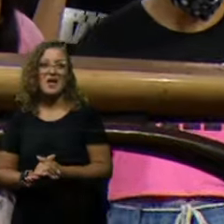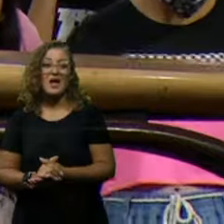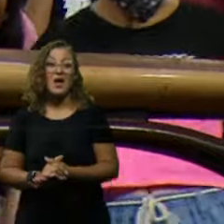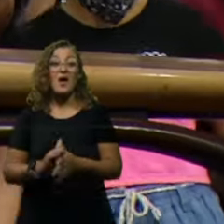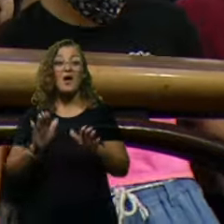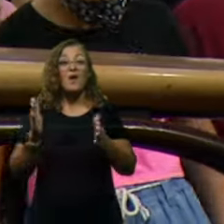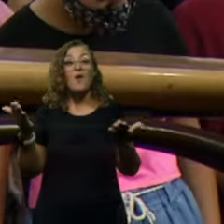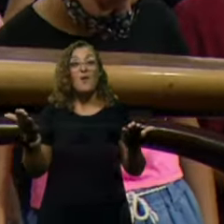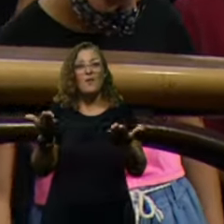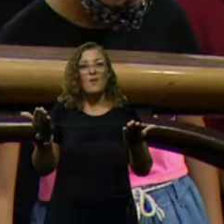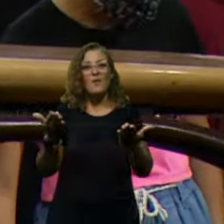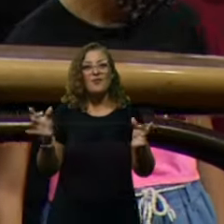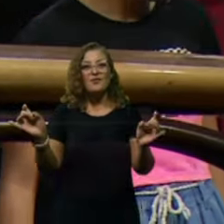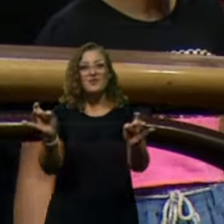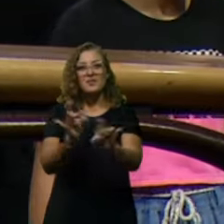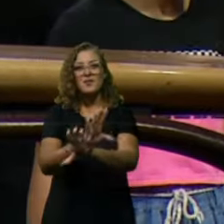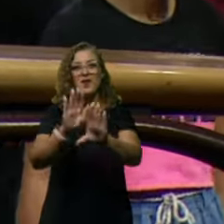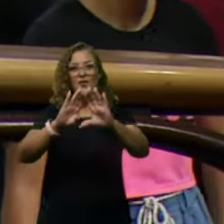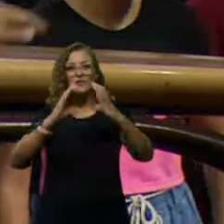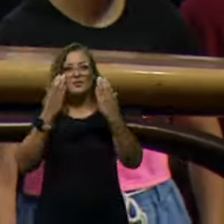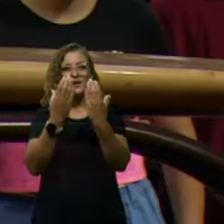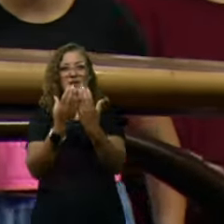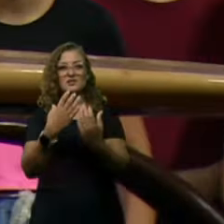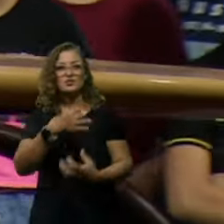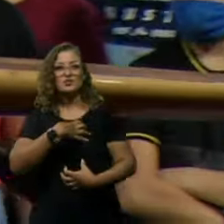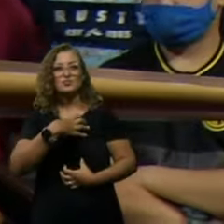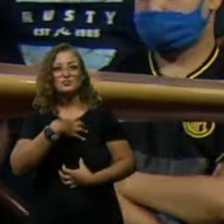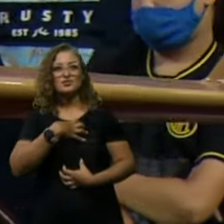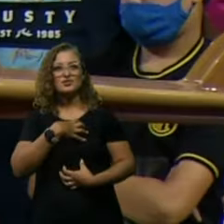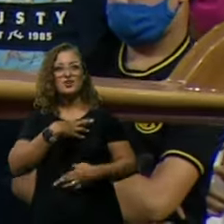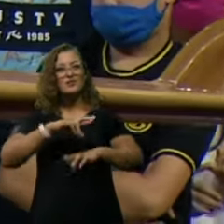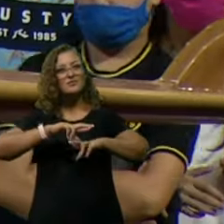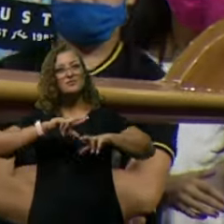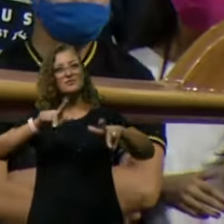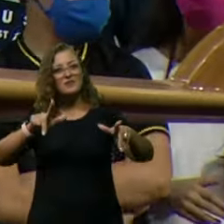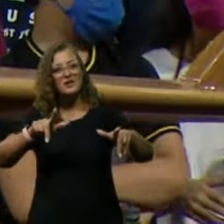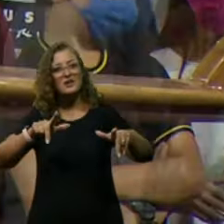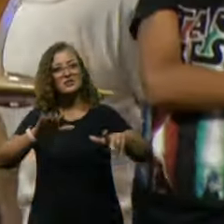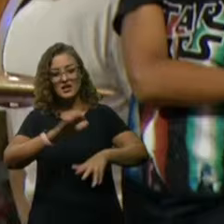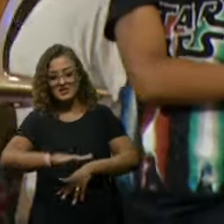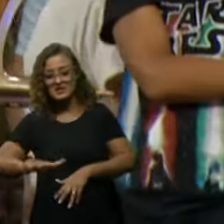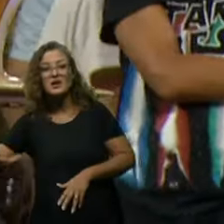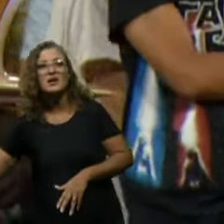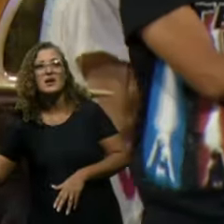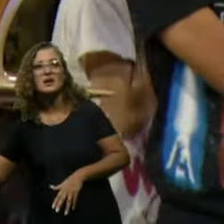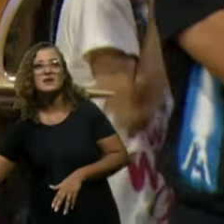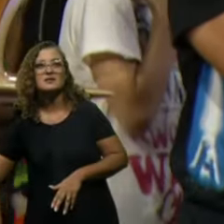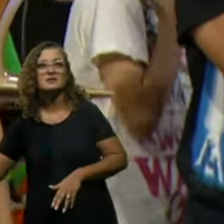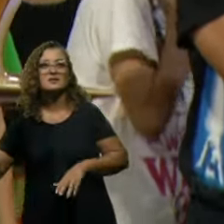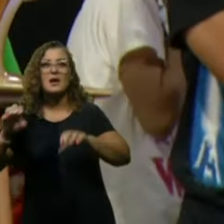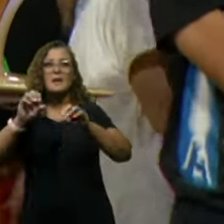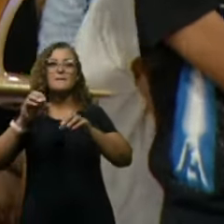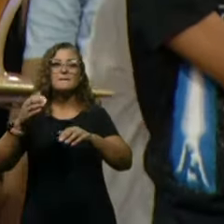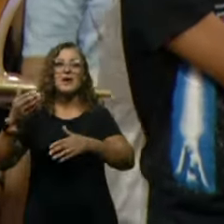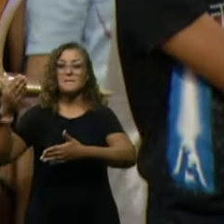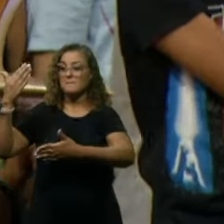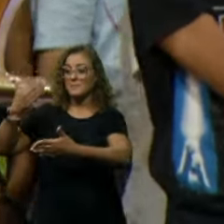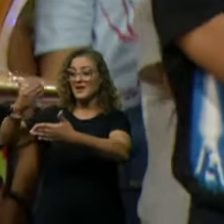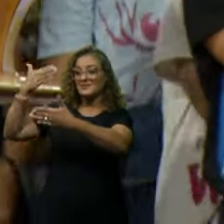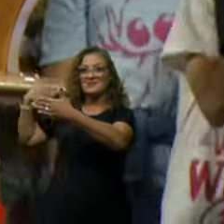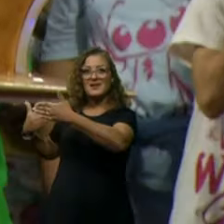para trás agora tudo lá para trás e os pastores do Conselho aqui vem tudo aqui para frente